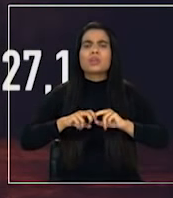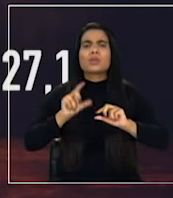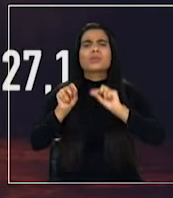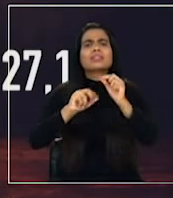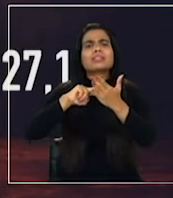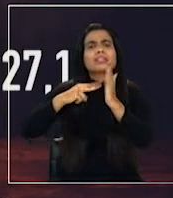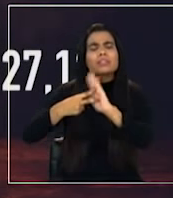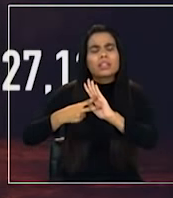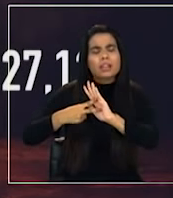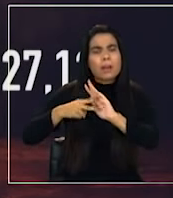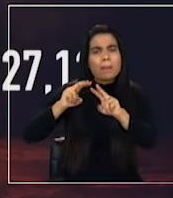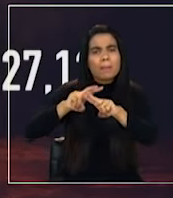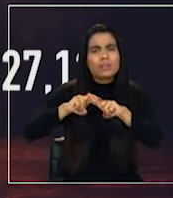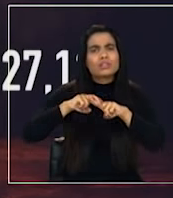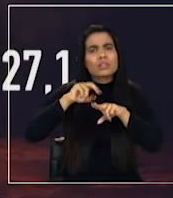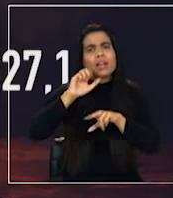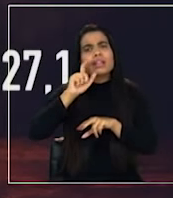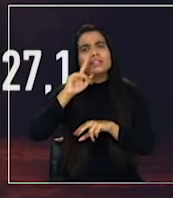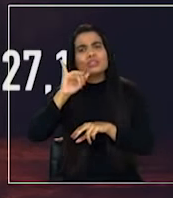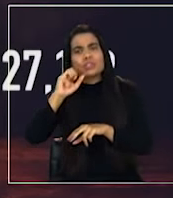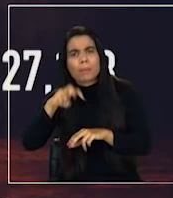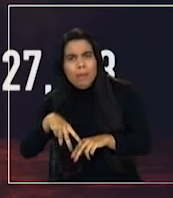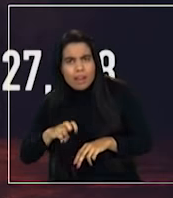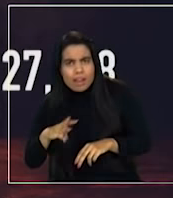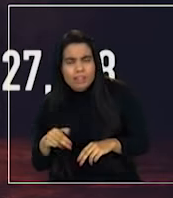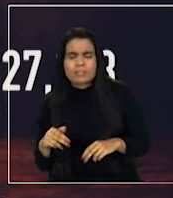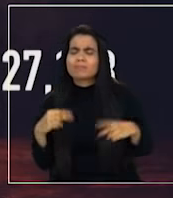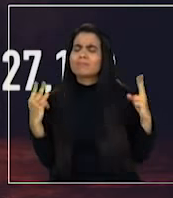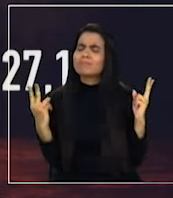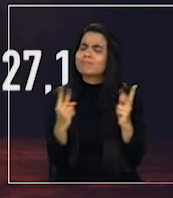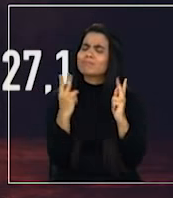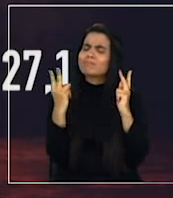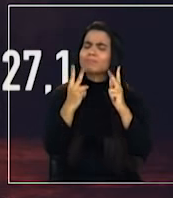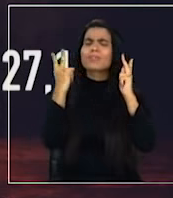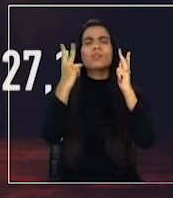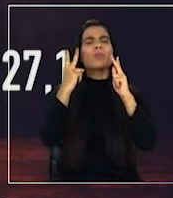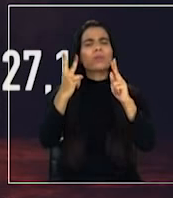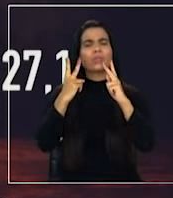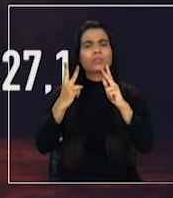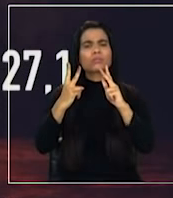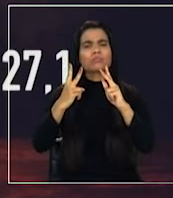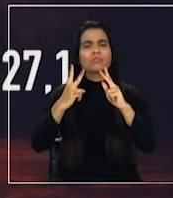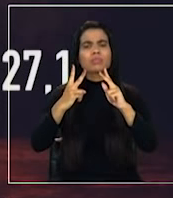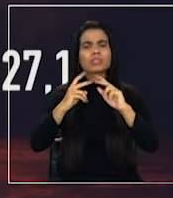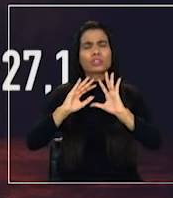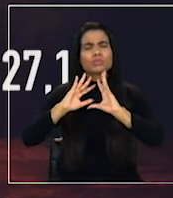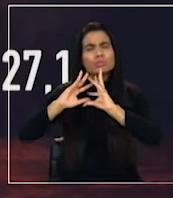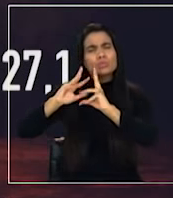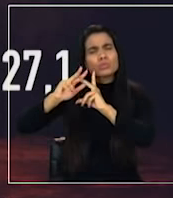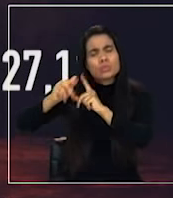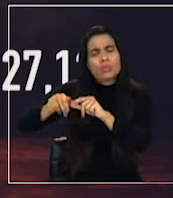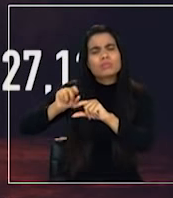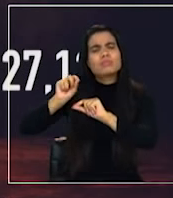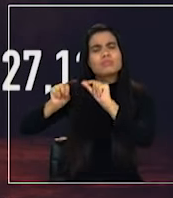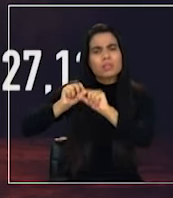dizer, estimar, quer dizer dar valor. Estimo todos